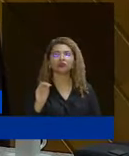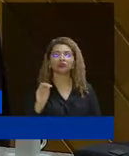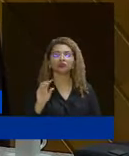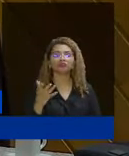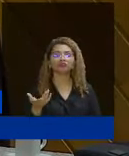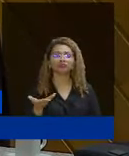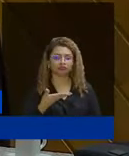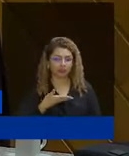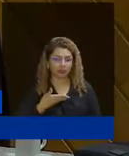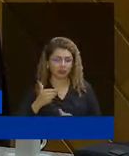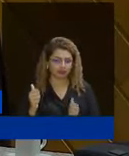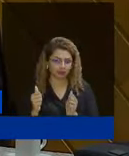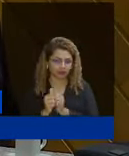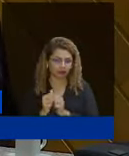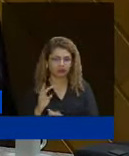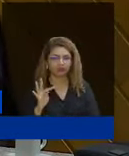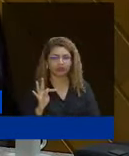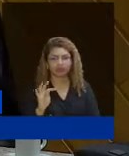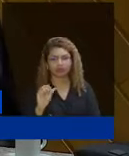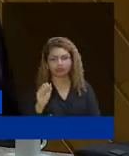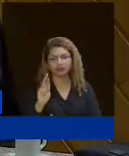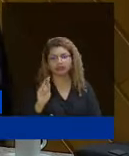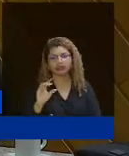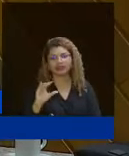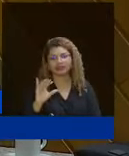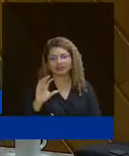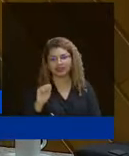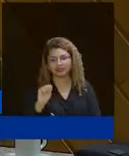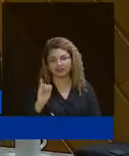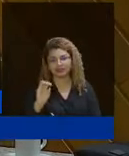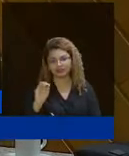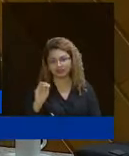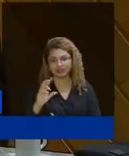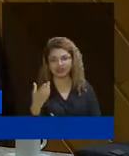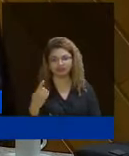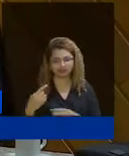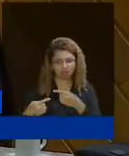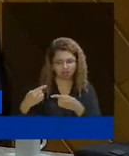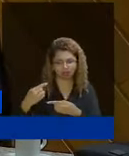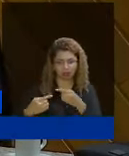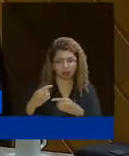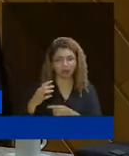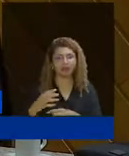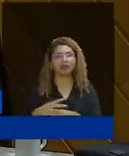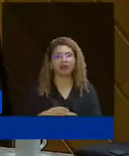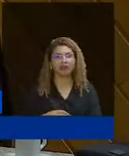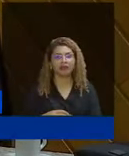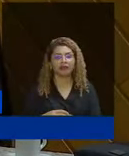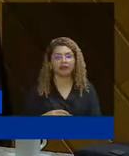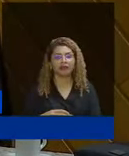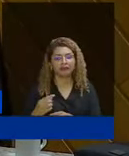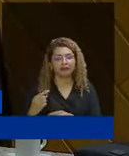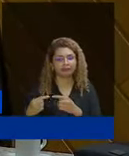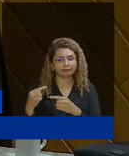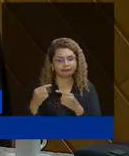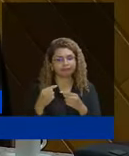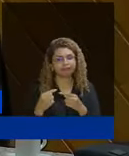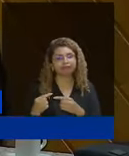seu amigo, o Tarcísio, tá, discutiam a respeito do